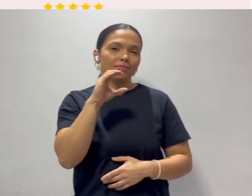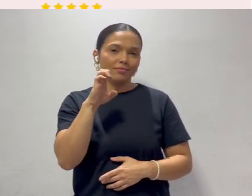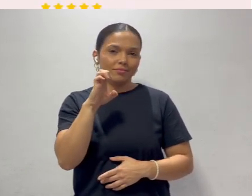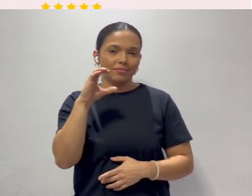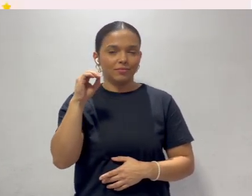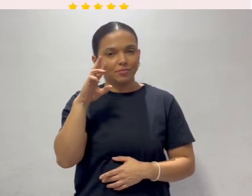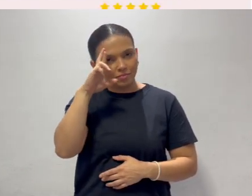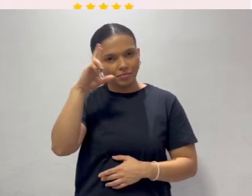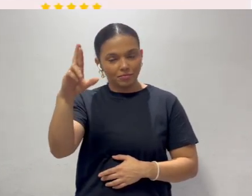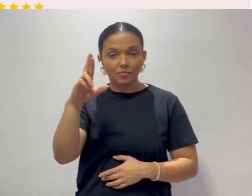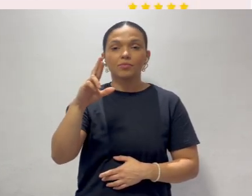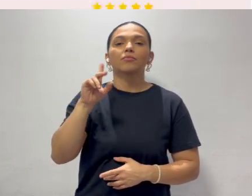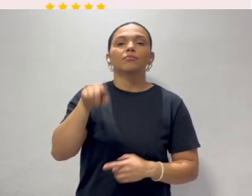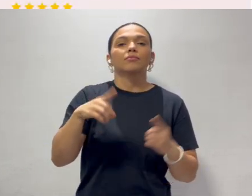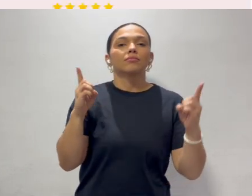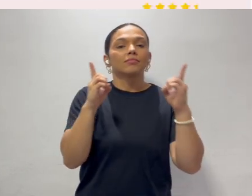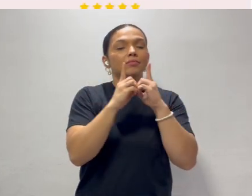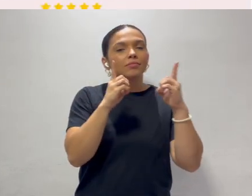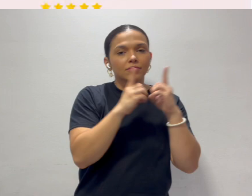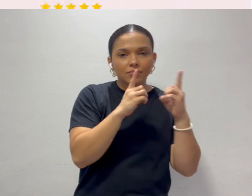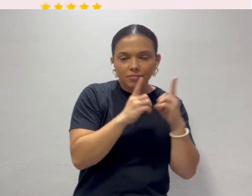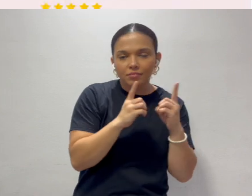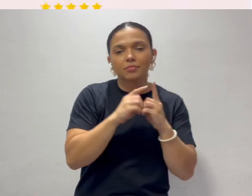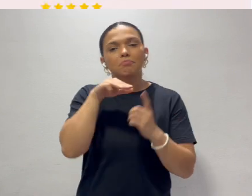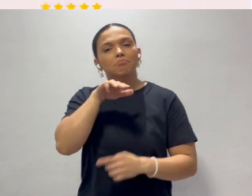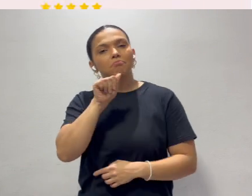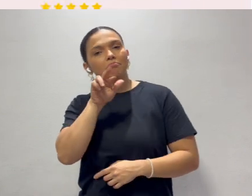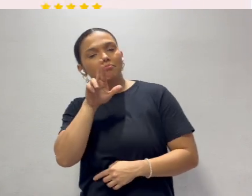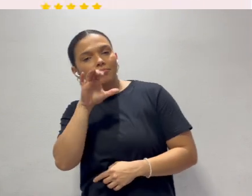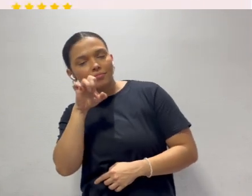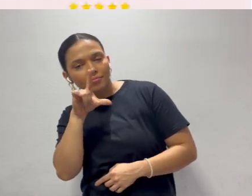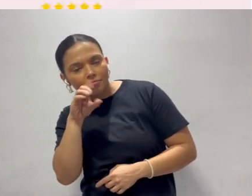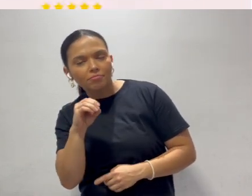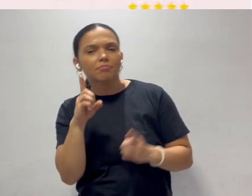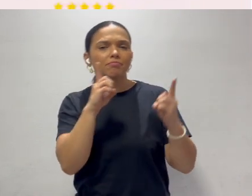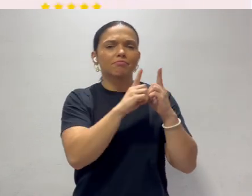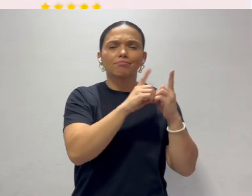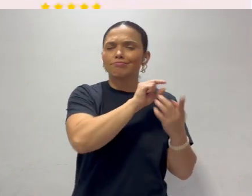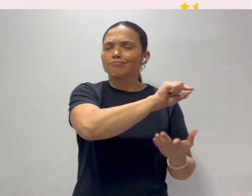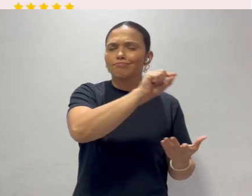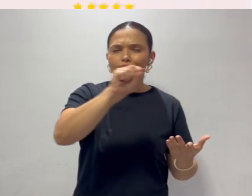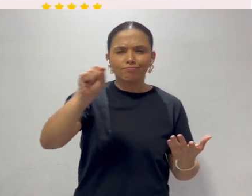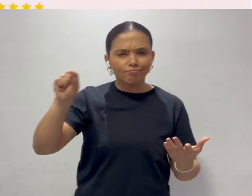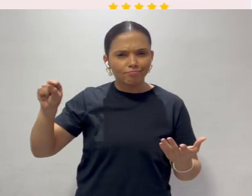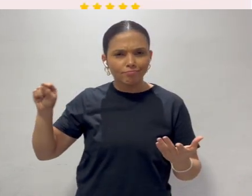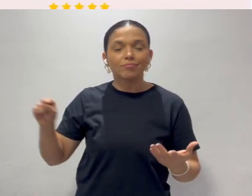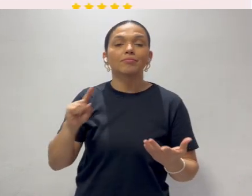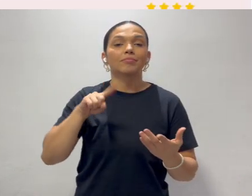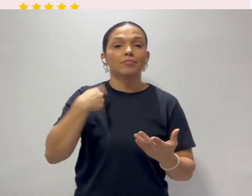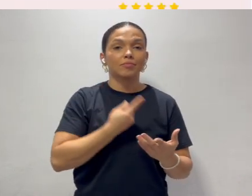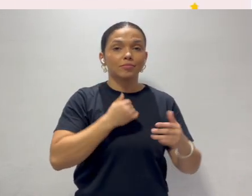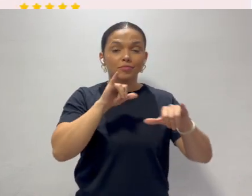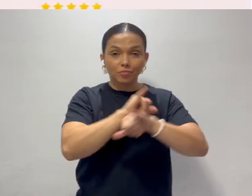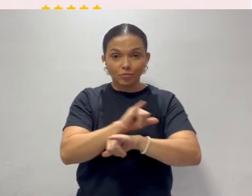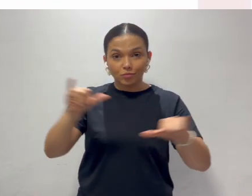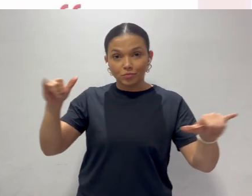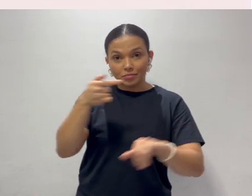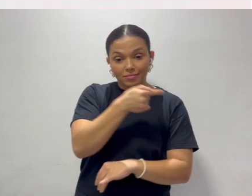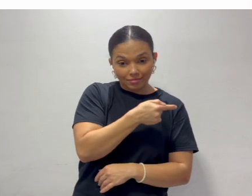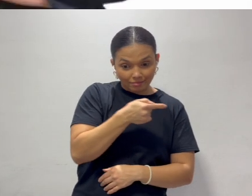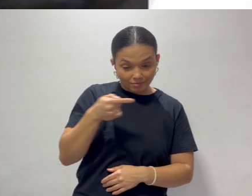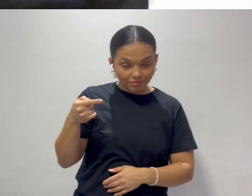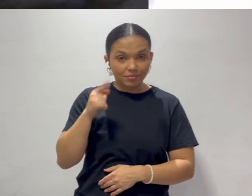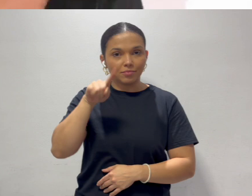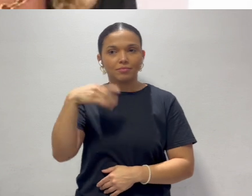da pessoa com deficiência, e ela aí, atendendo o Marcelo, atendendo tantos outros. Por sinal, nós divulgamos nessa semana